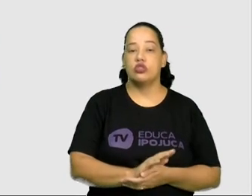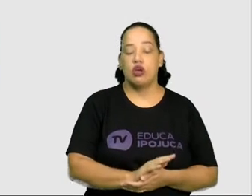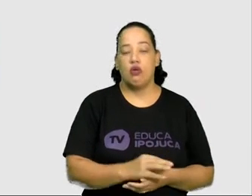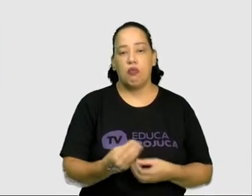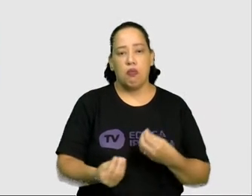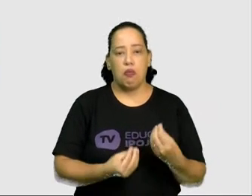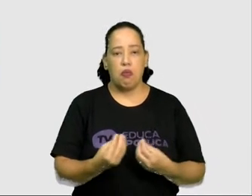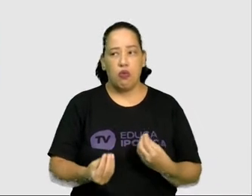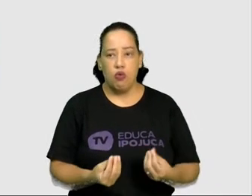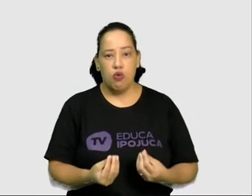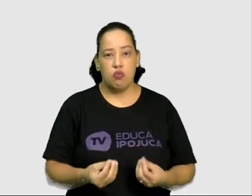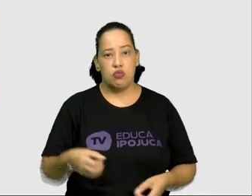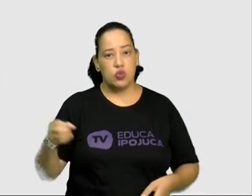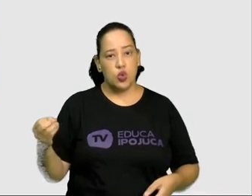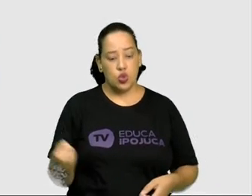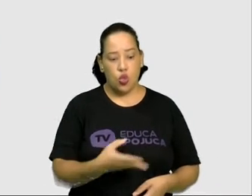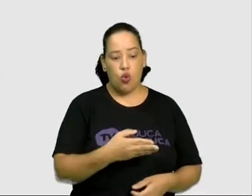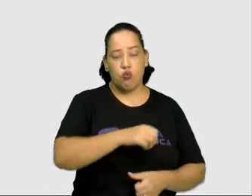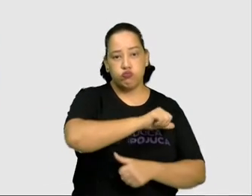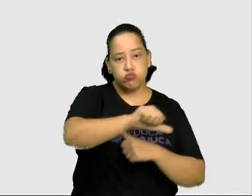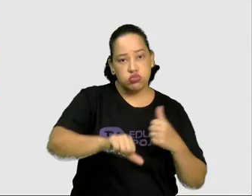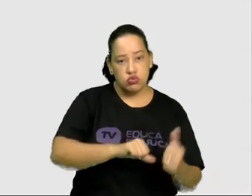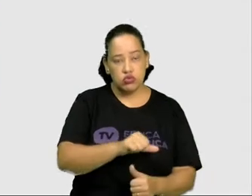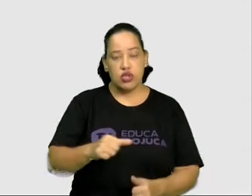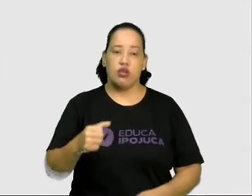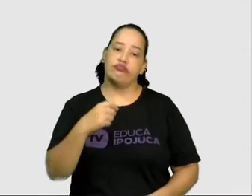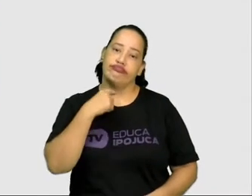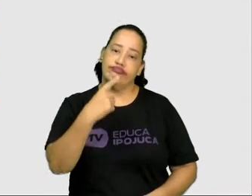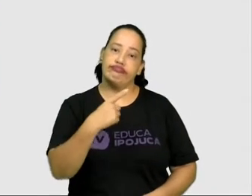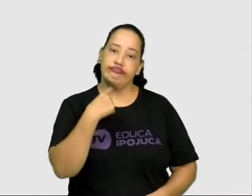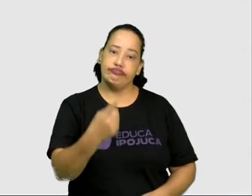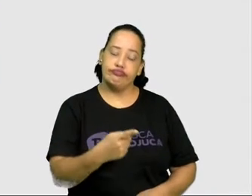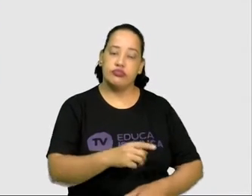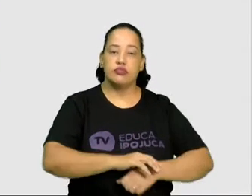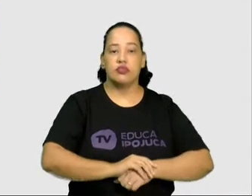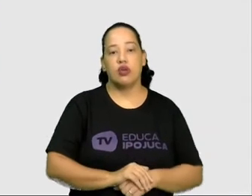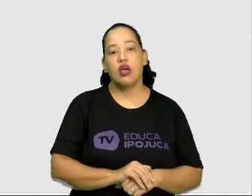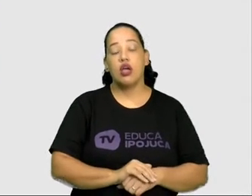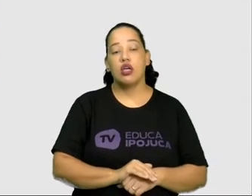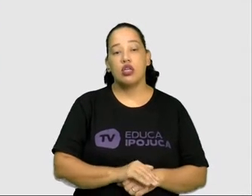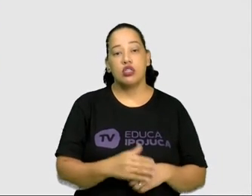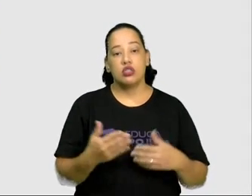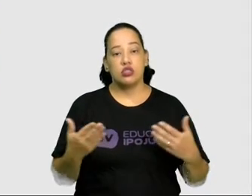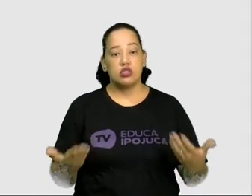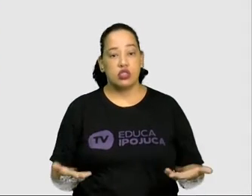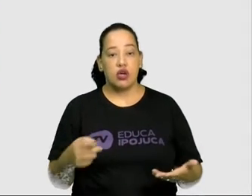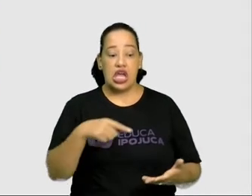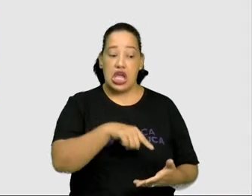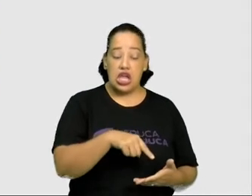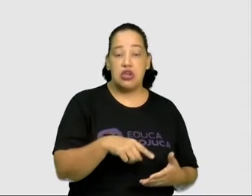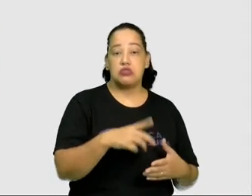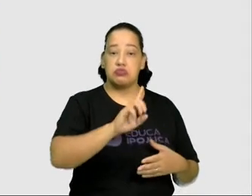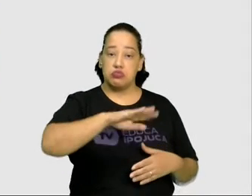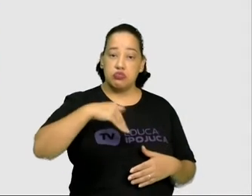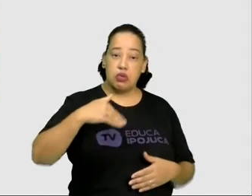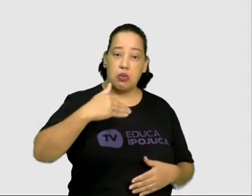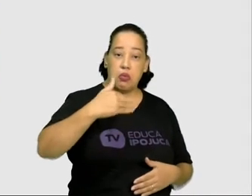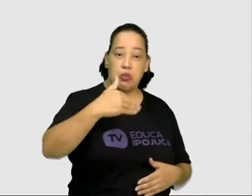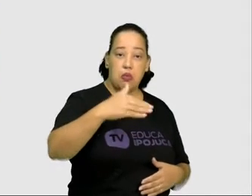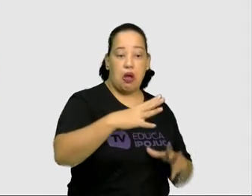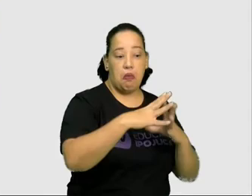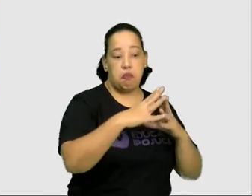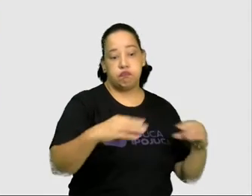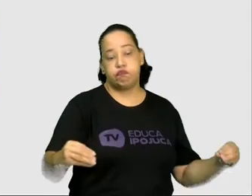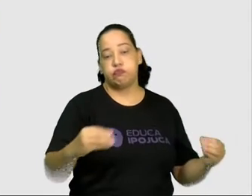Renováveis porque não tem possibilidade de reconstrução. Ou seja, que se esgotarão caso a sua